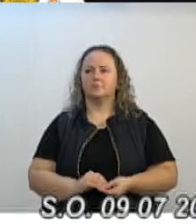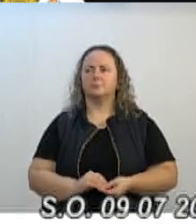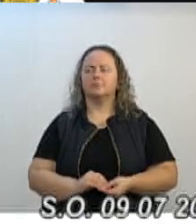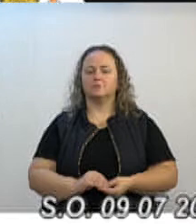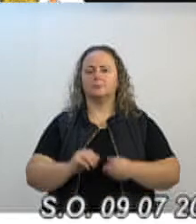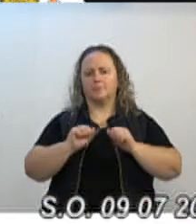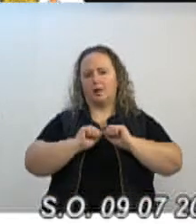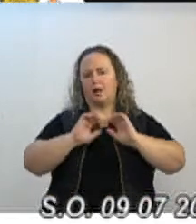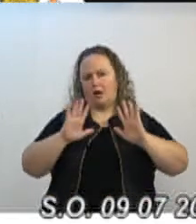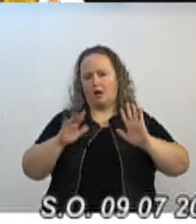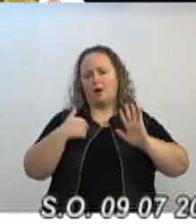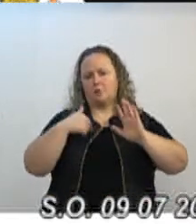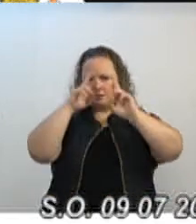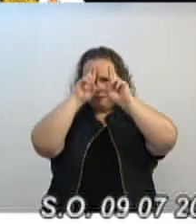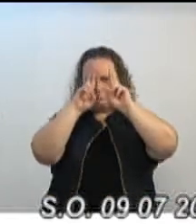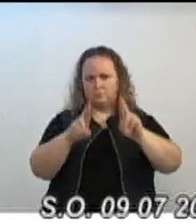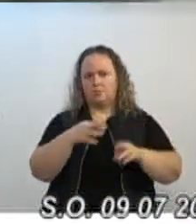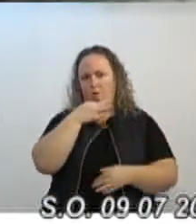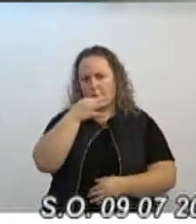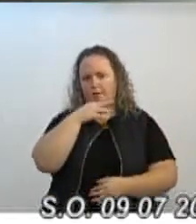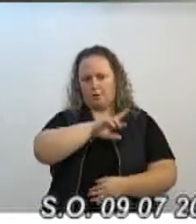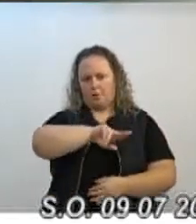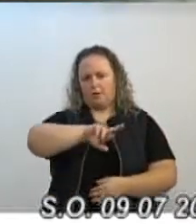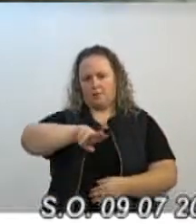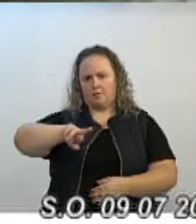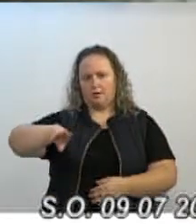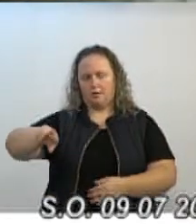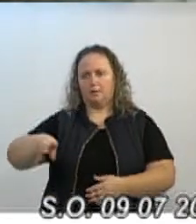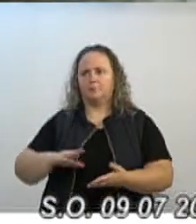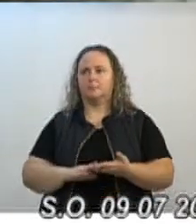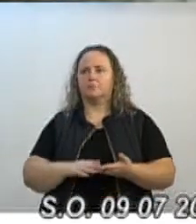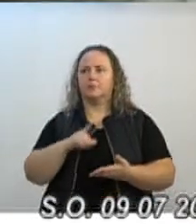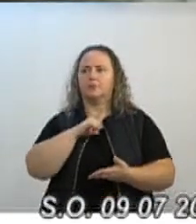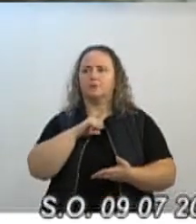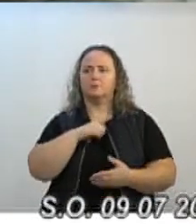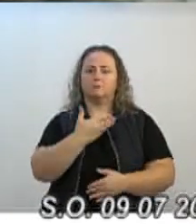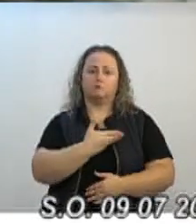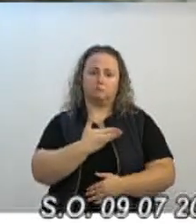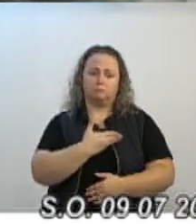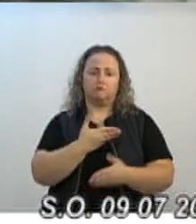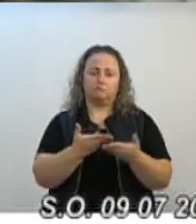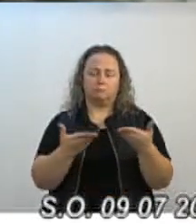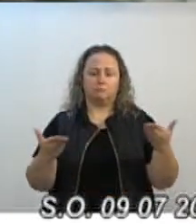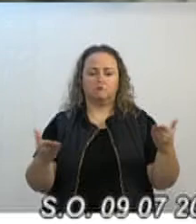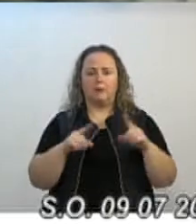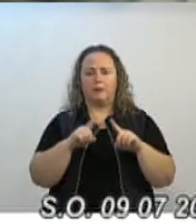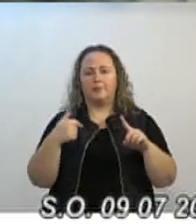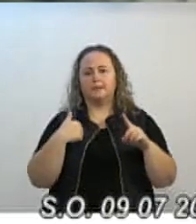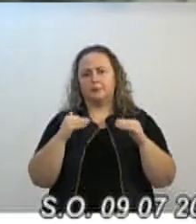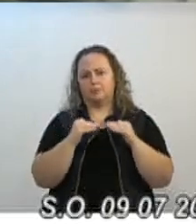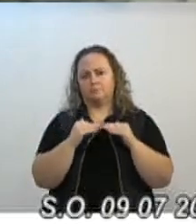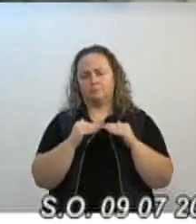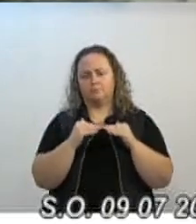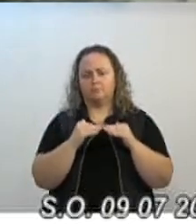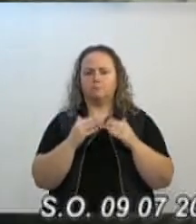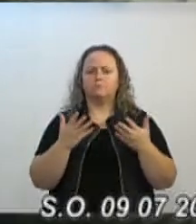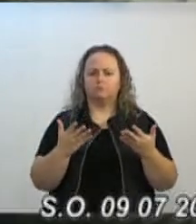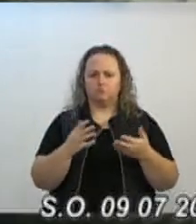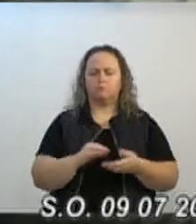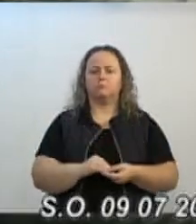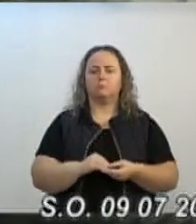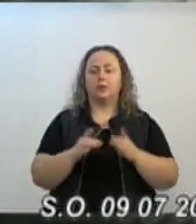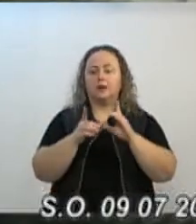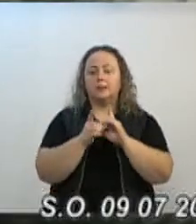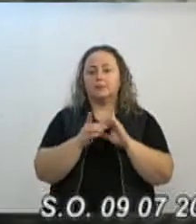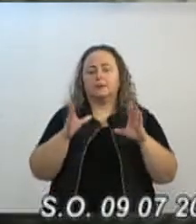eu respeito visões diferentes. Acho que nós temos uma amizade, as pessoas sabem, mas não concordo com algumas posturas, algumas defesas. Acho que é da